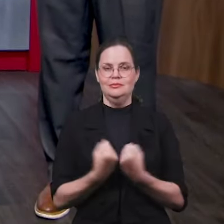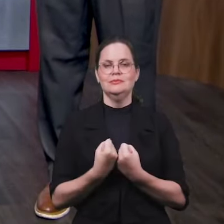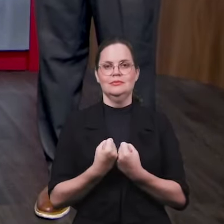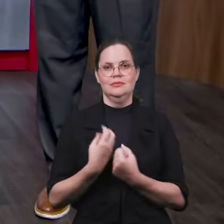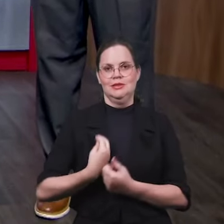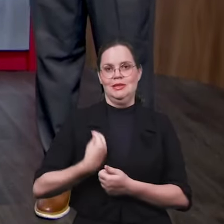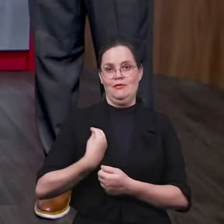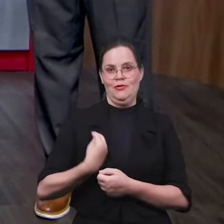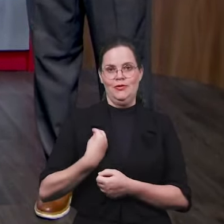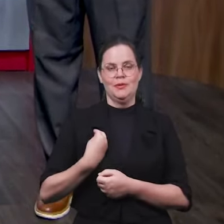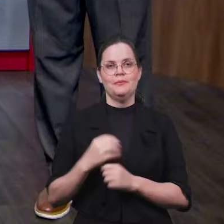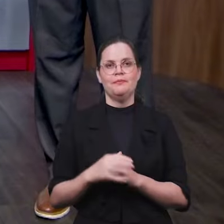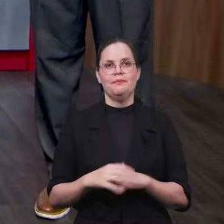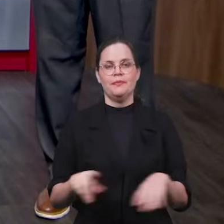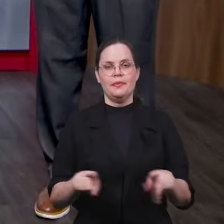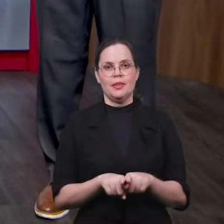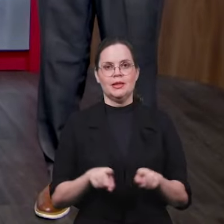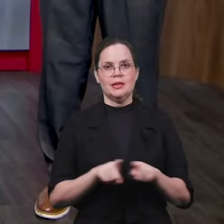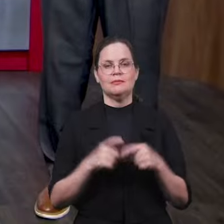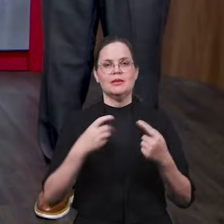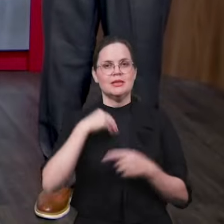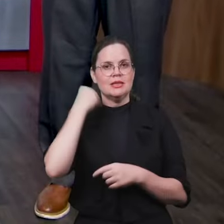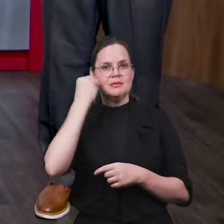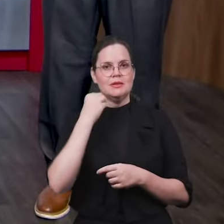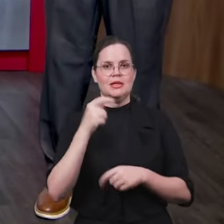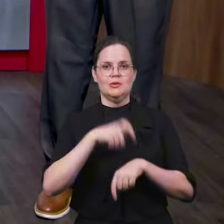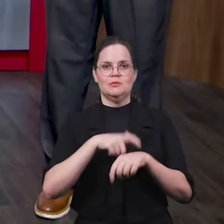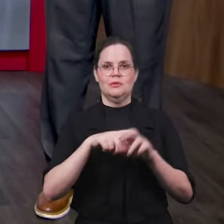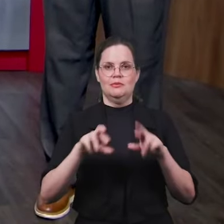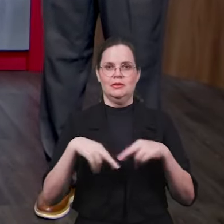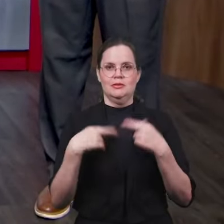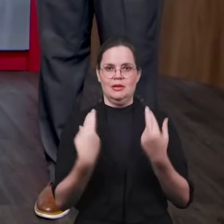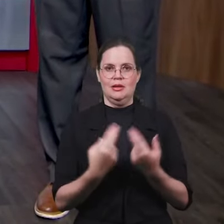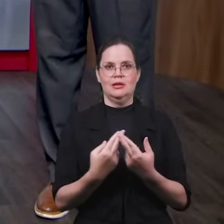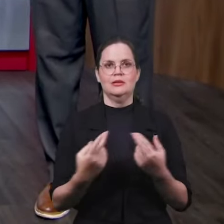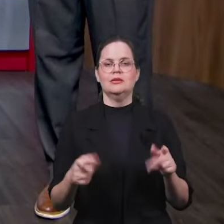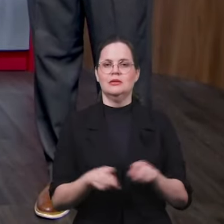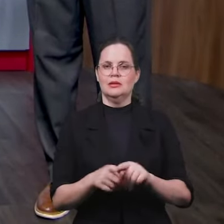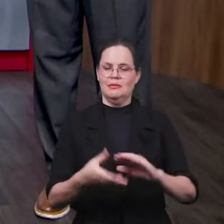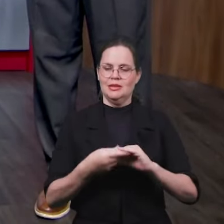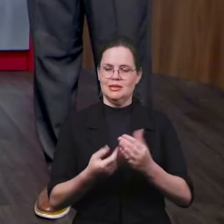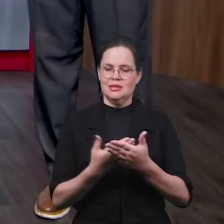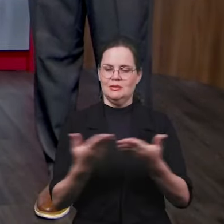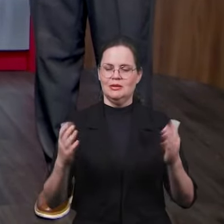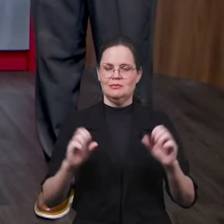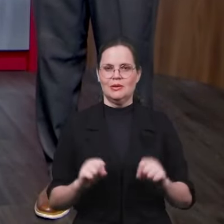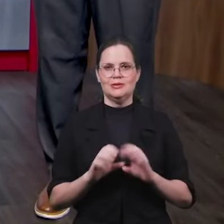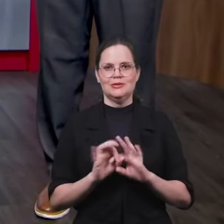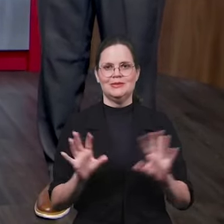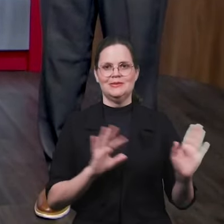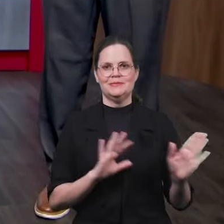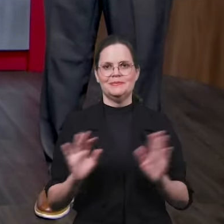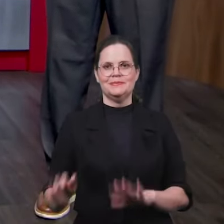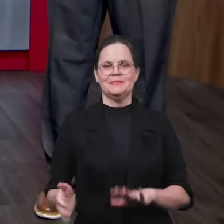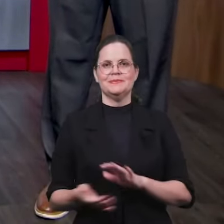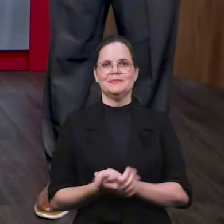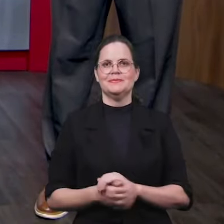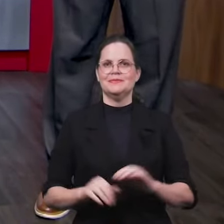seminário e a experiência que está tendo com essas reuniões. Amén. E saudasse os irmãos também. Pastor